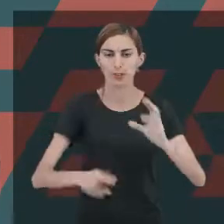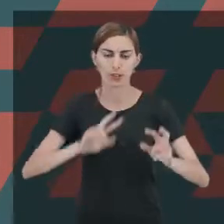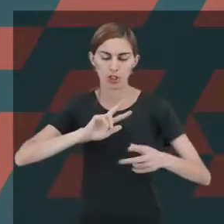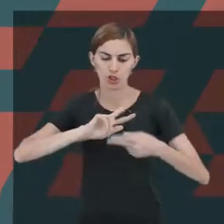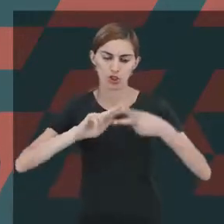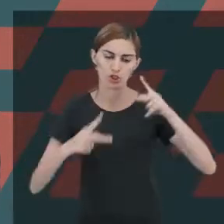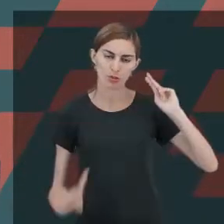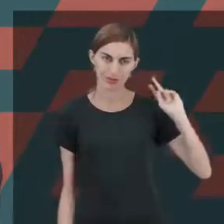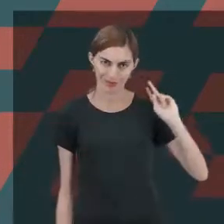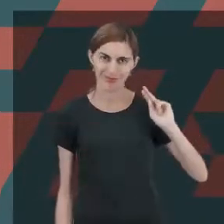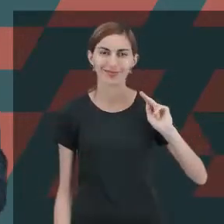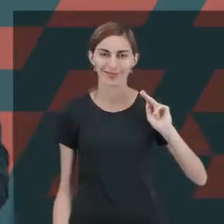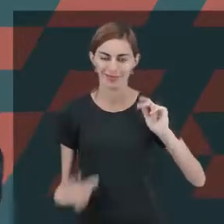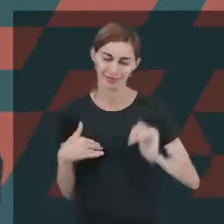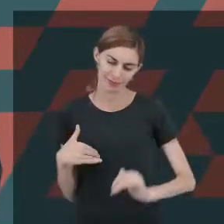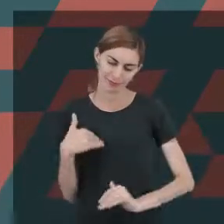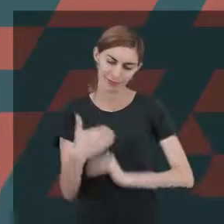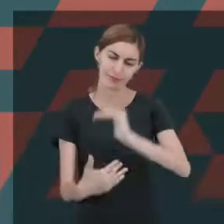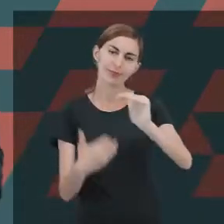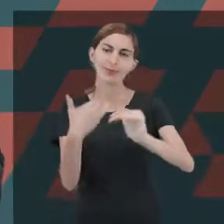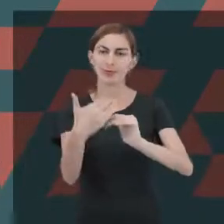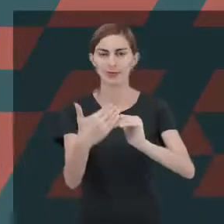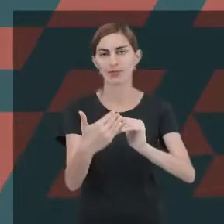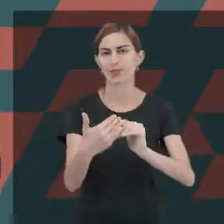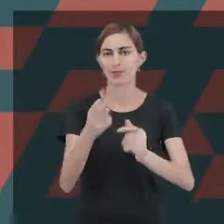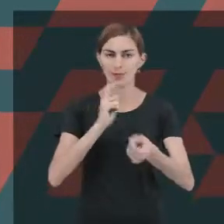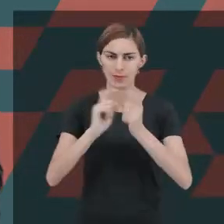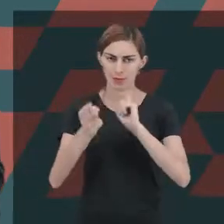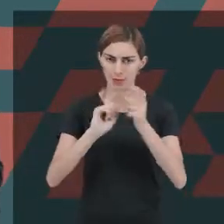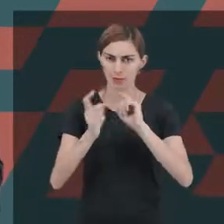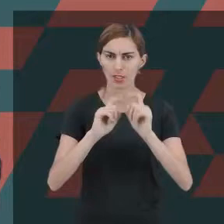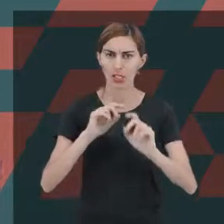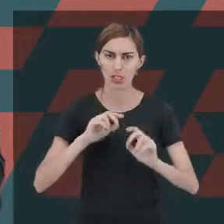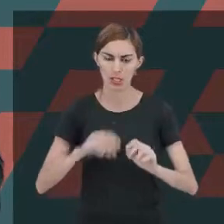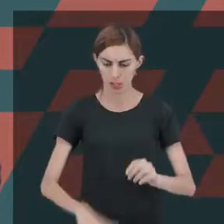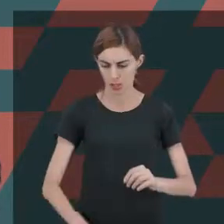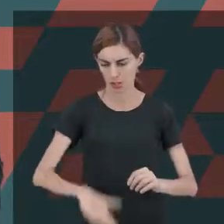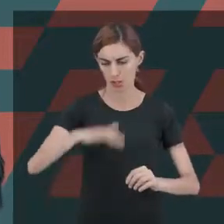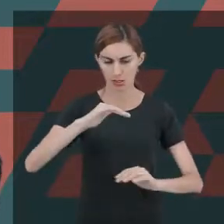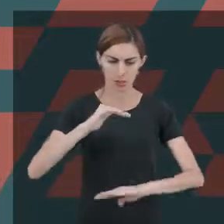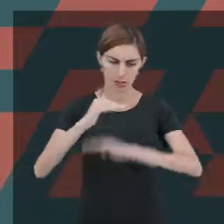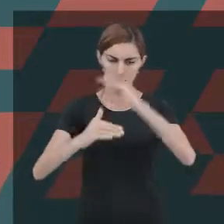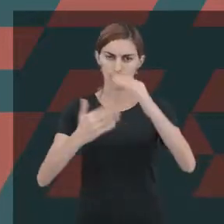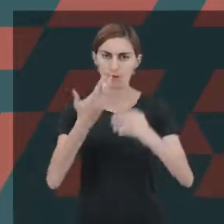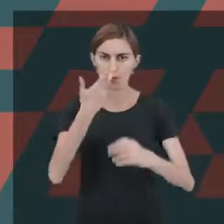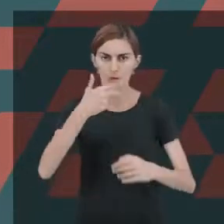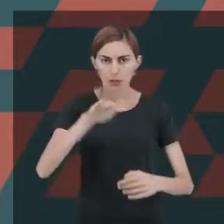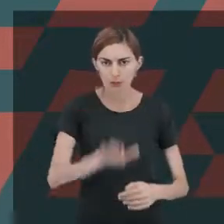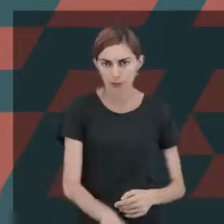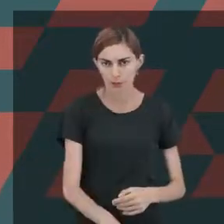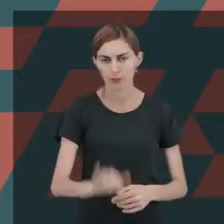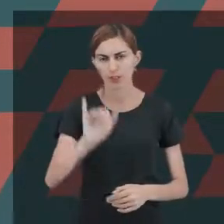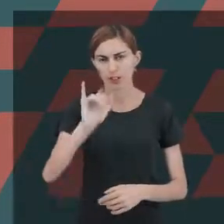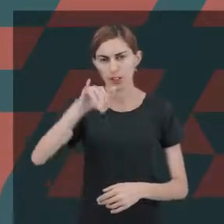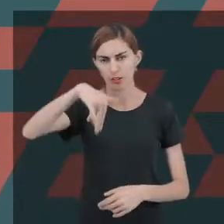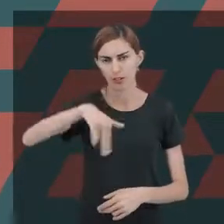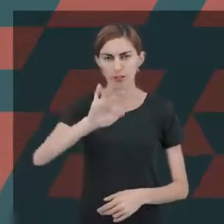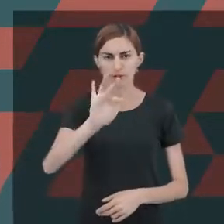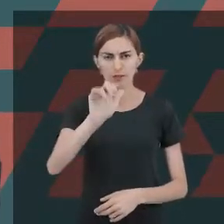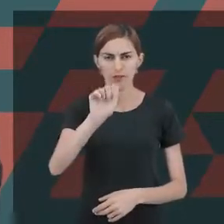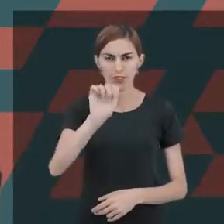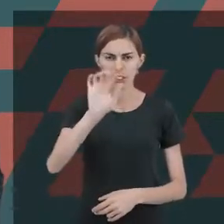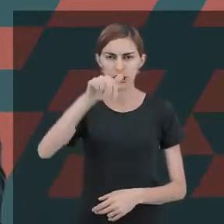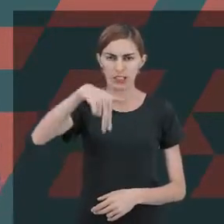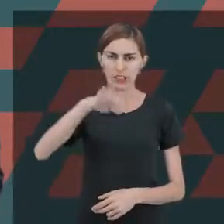genéticas. Na evolução da discussão do desenvolvimento infantil, percebe-se que a